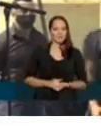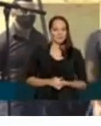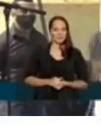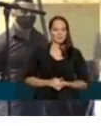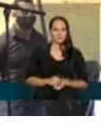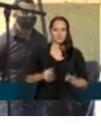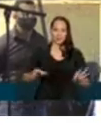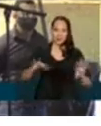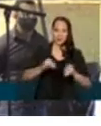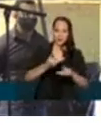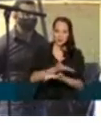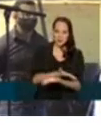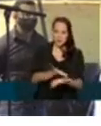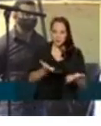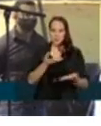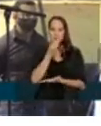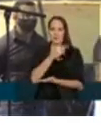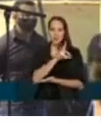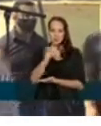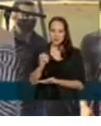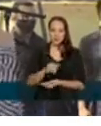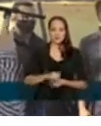e senhores, muito bom dia.